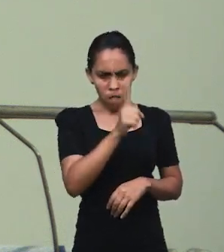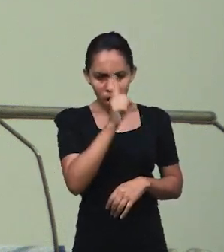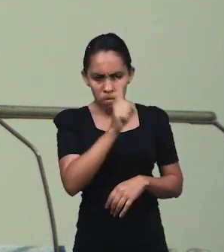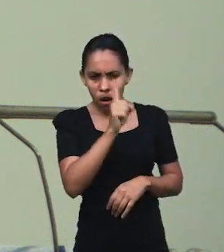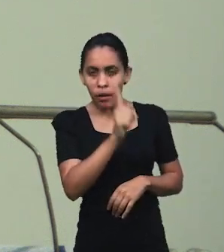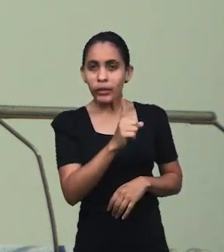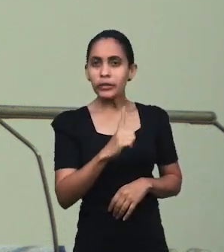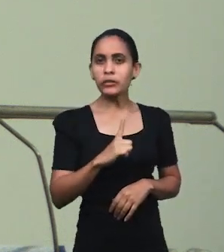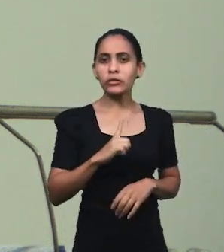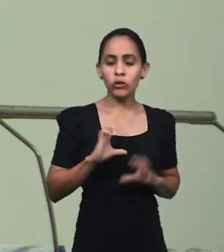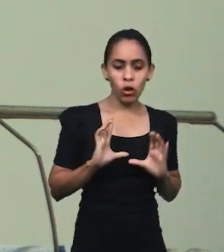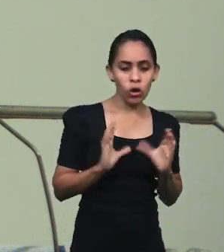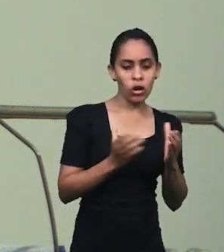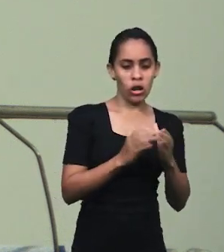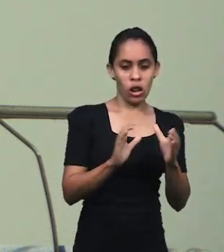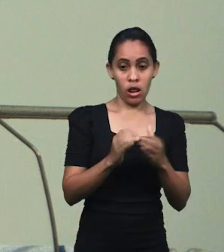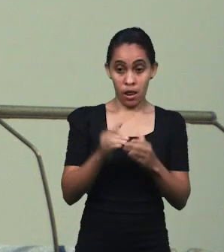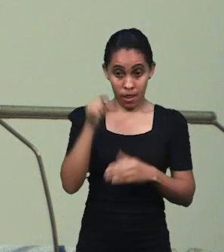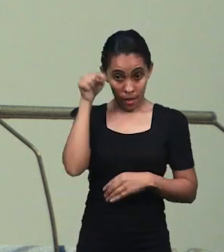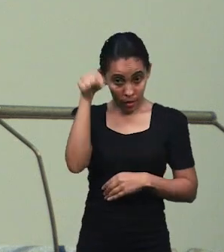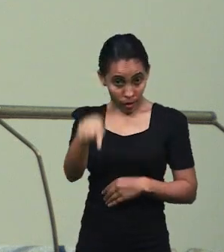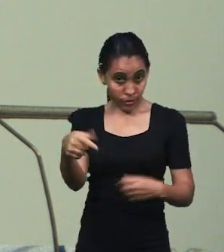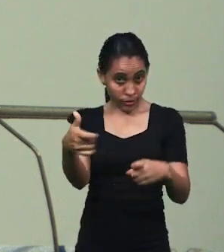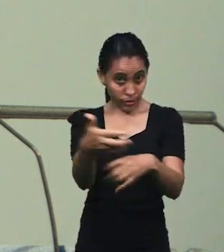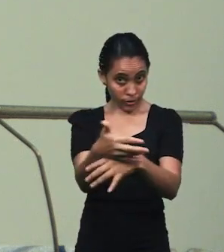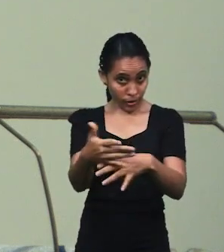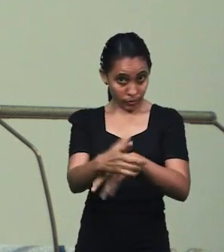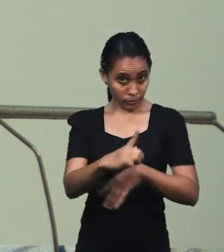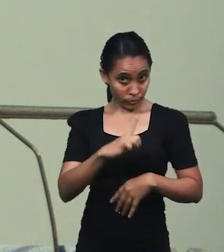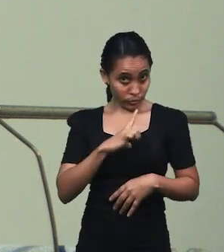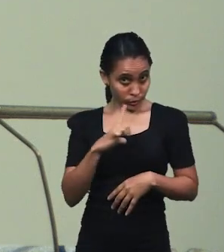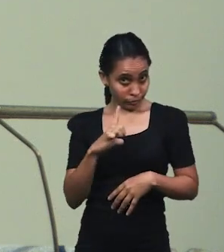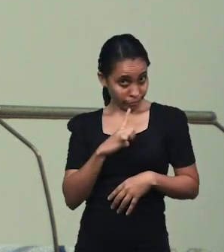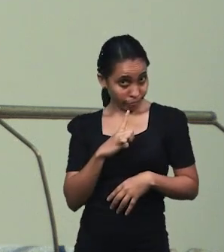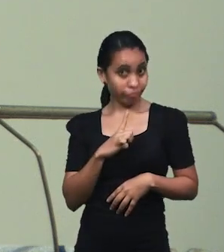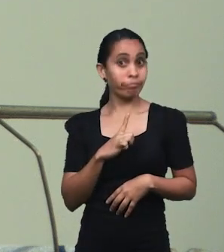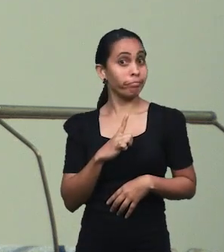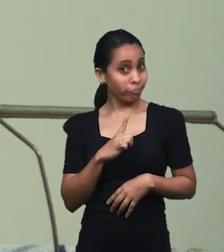O que dá a entender então que existia um posto militar lá em Cafarnaum.